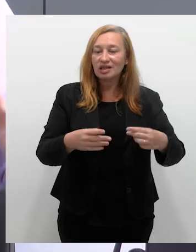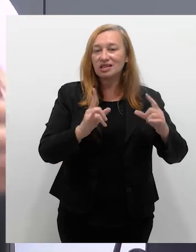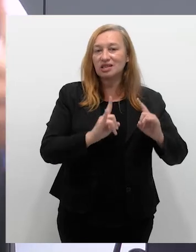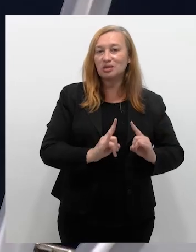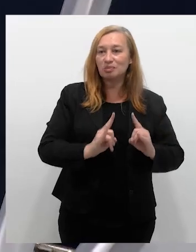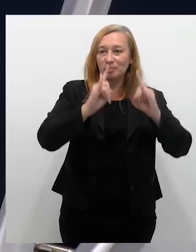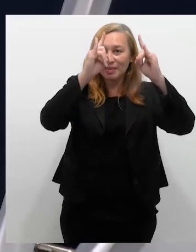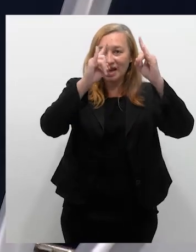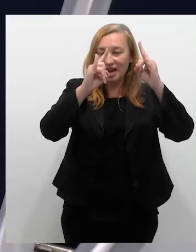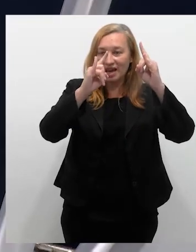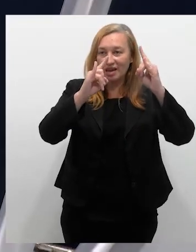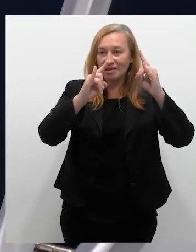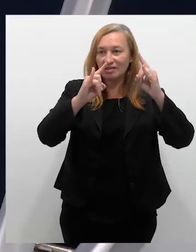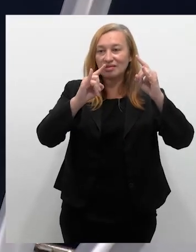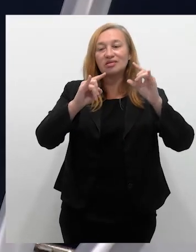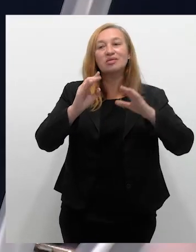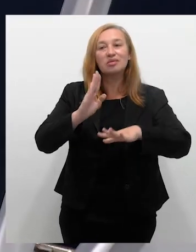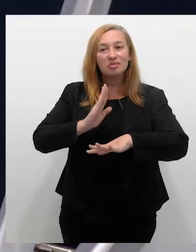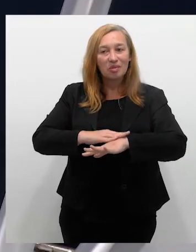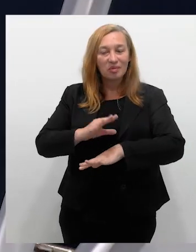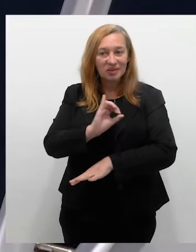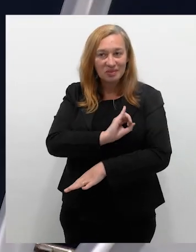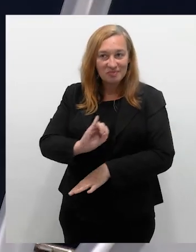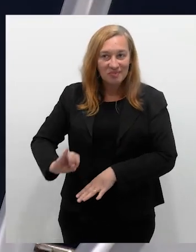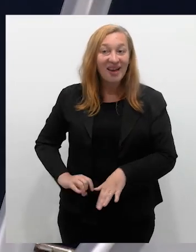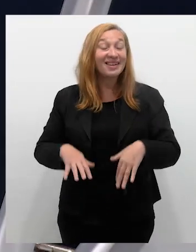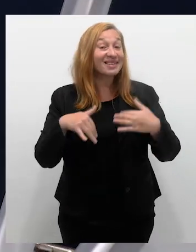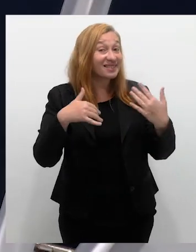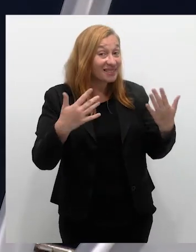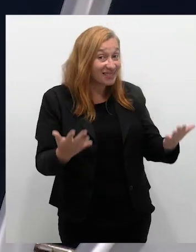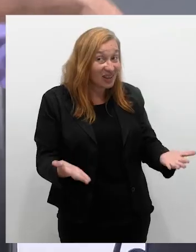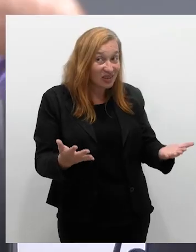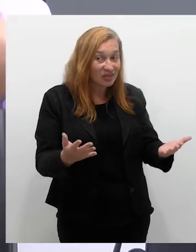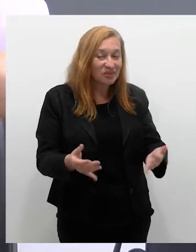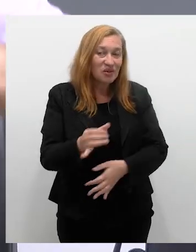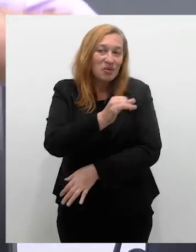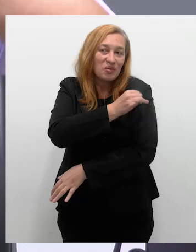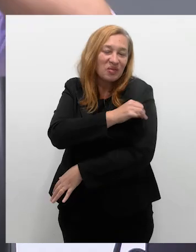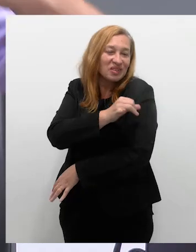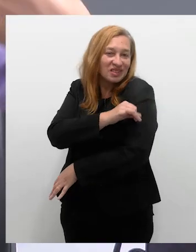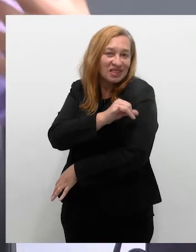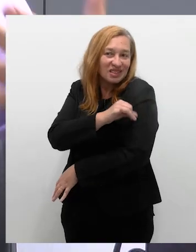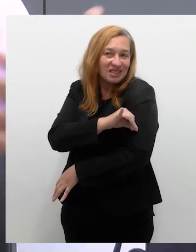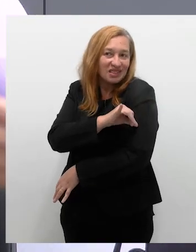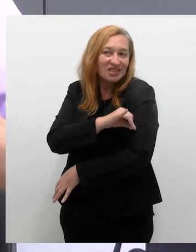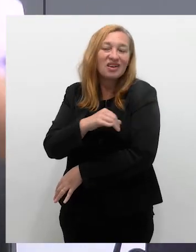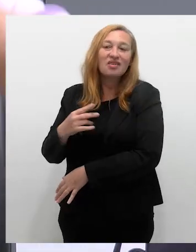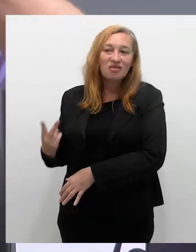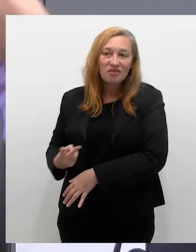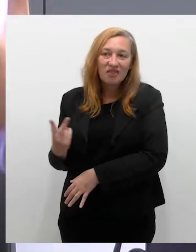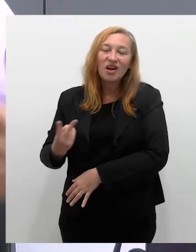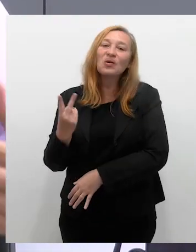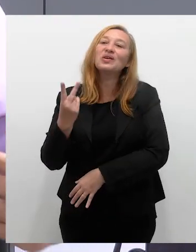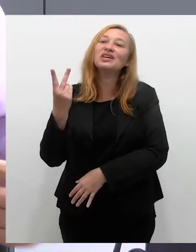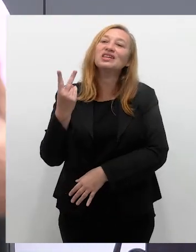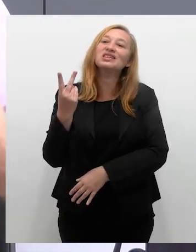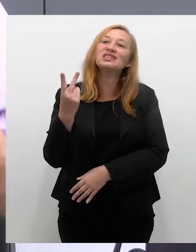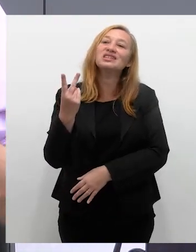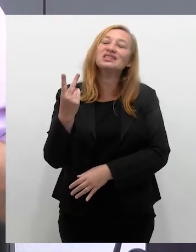desses prédios clássicos e desde o Império, né? Então, quer dizer, o Rio de Janeiro ainda